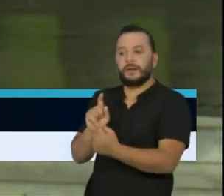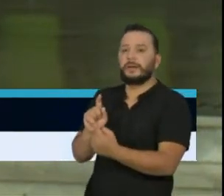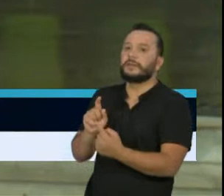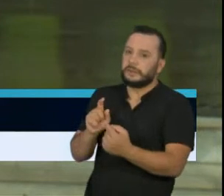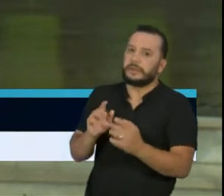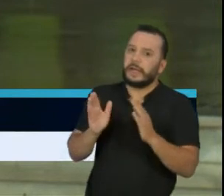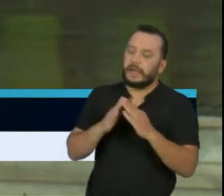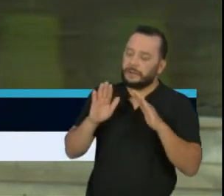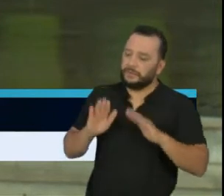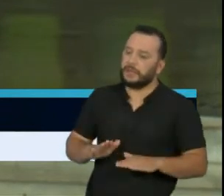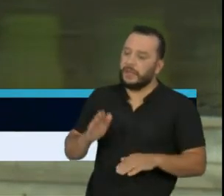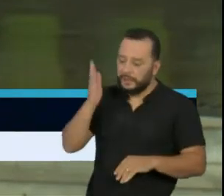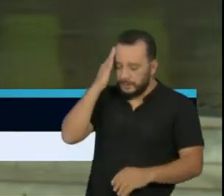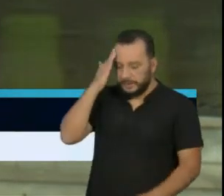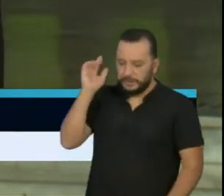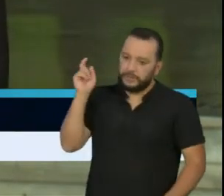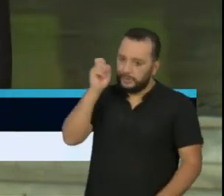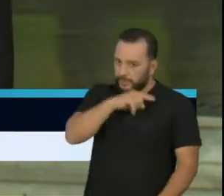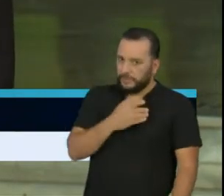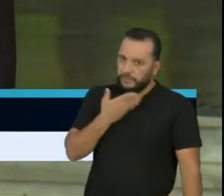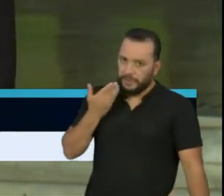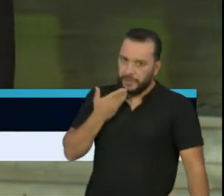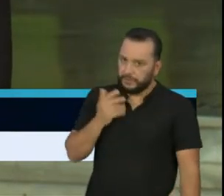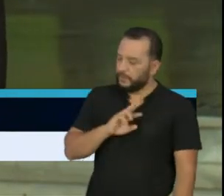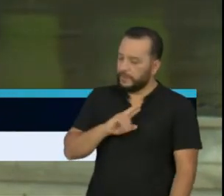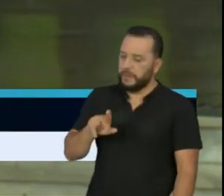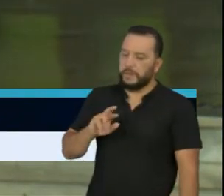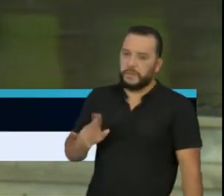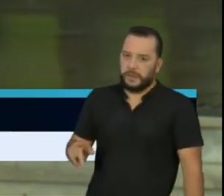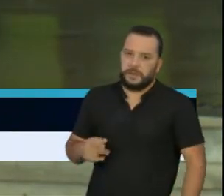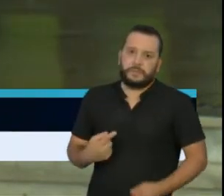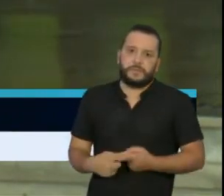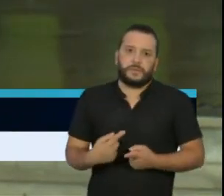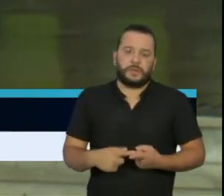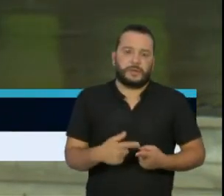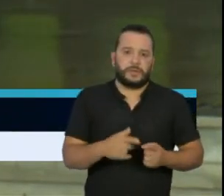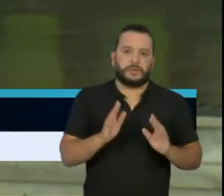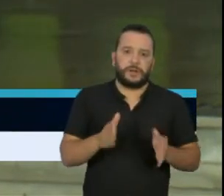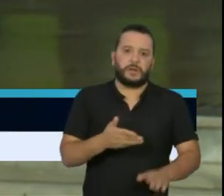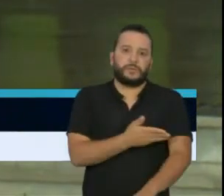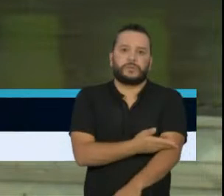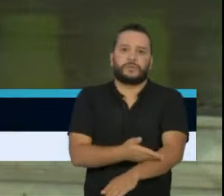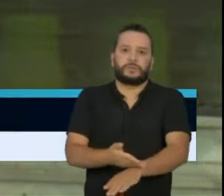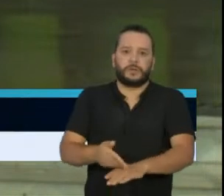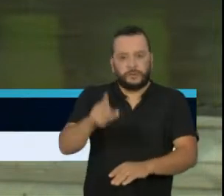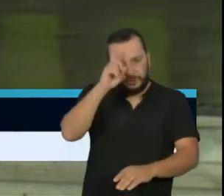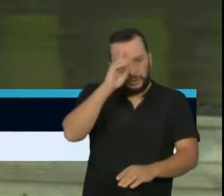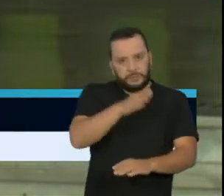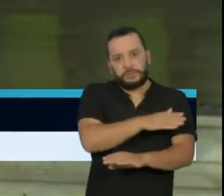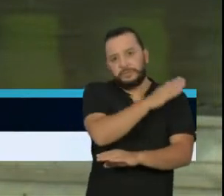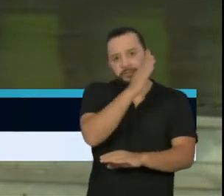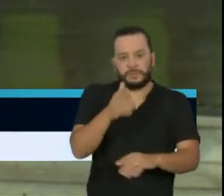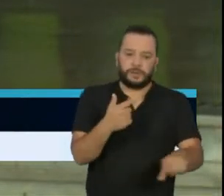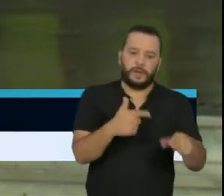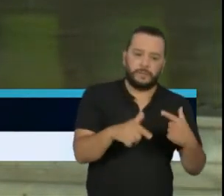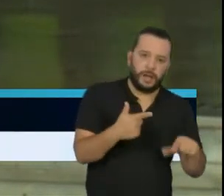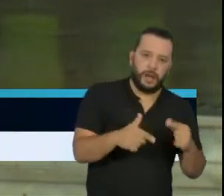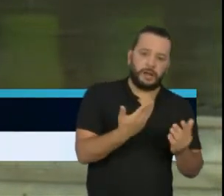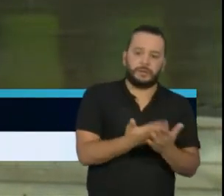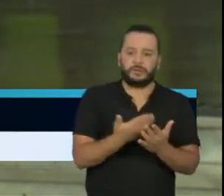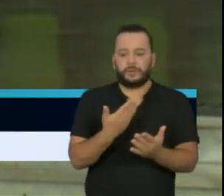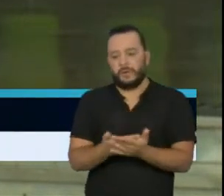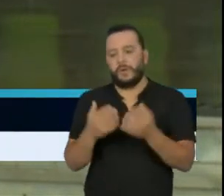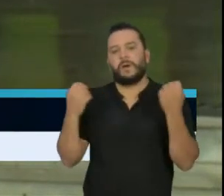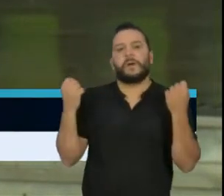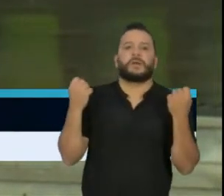essa solicitação. Não é fácil abandonar a nossa rotina, o nosso dia a dia. Não é fácil ter